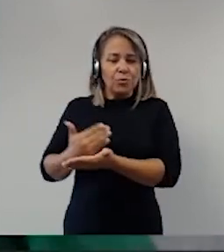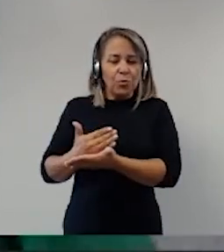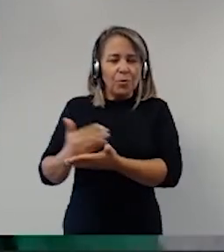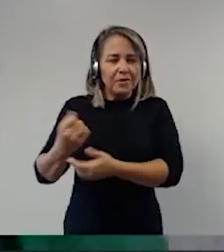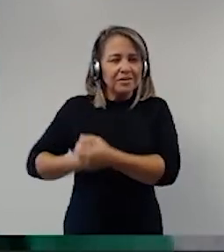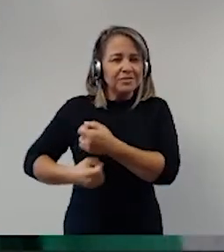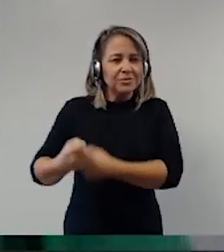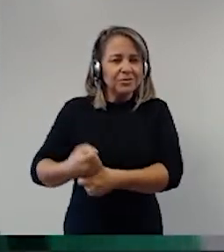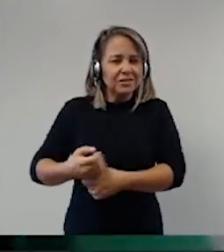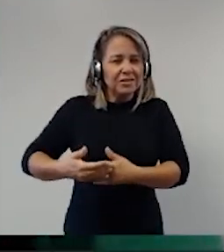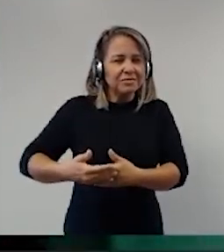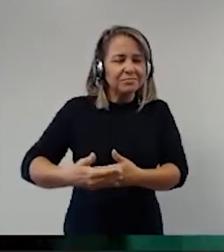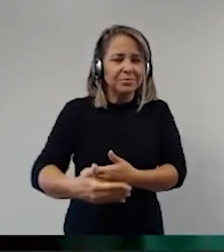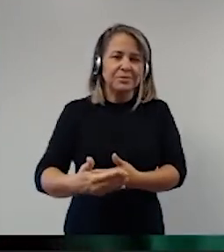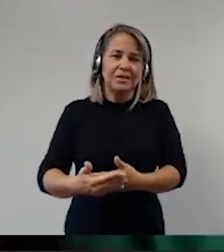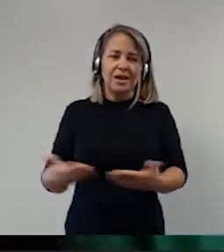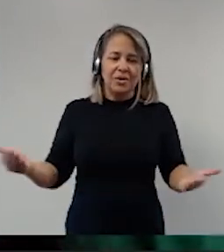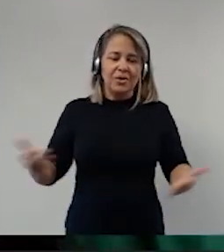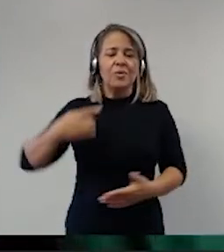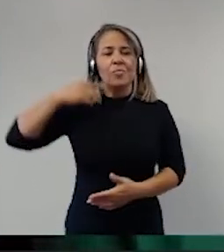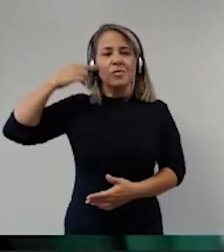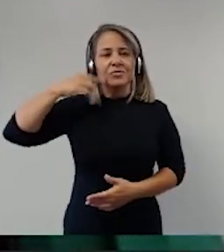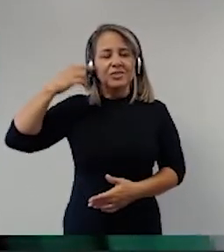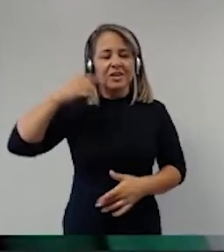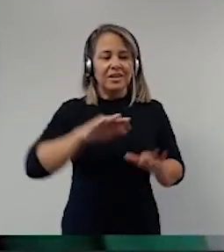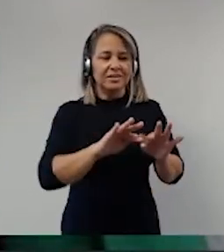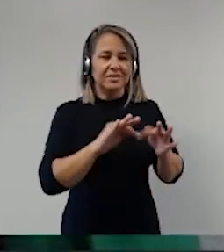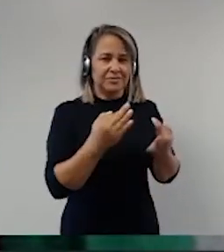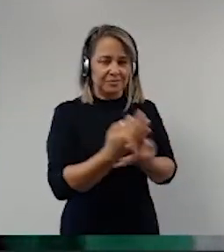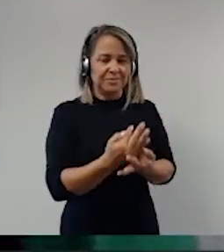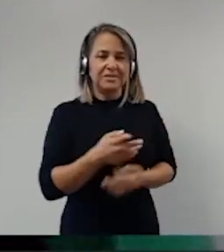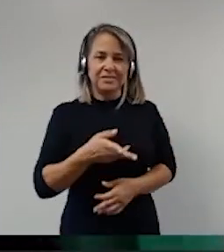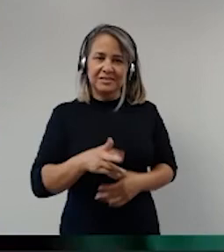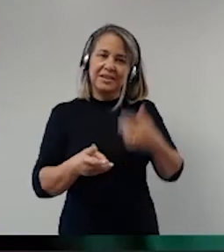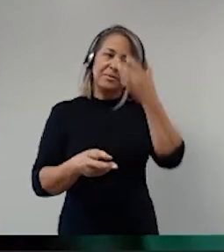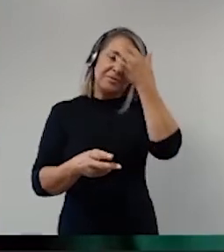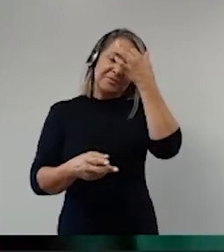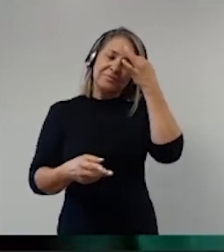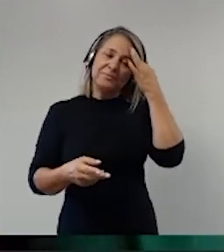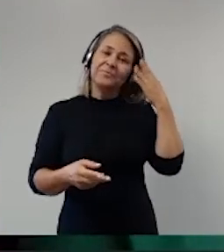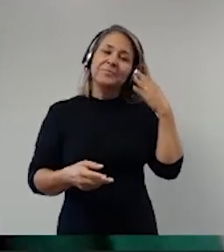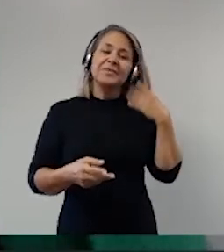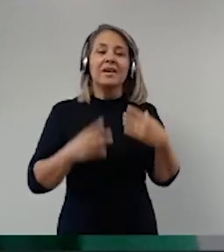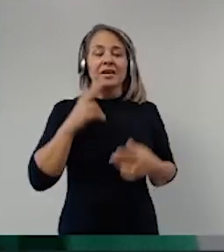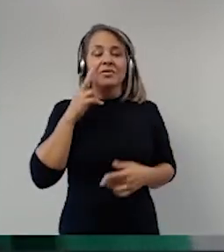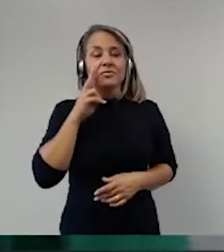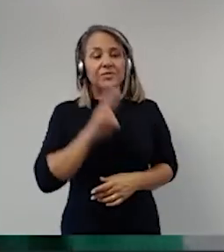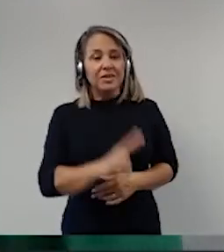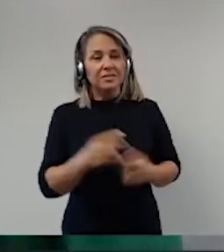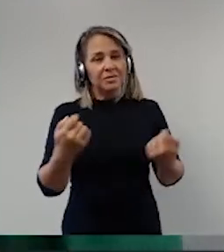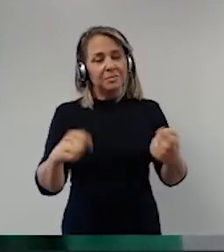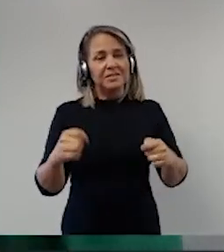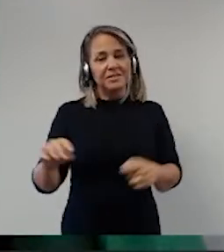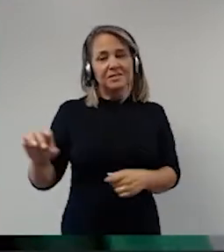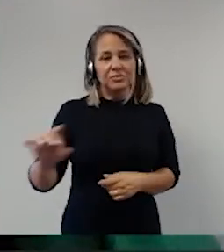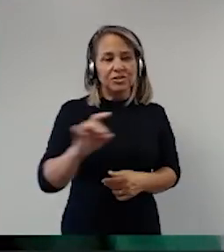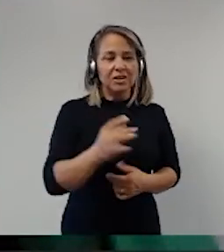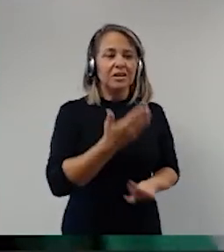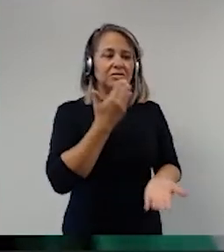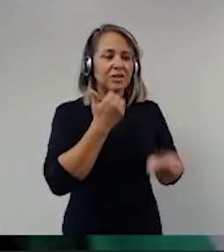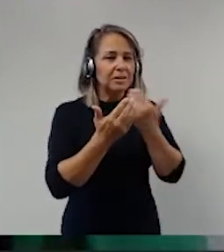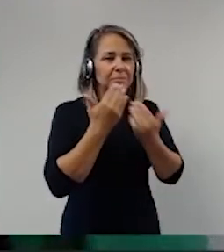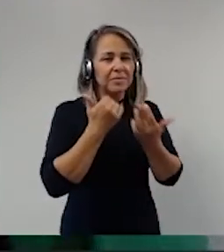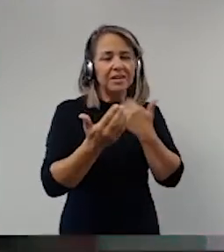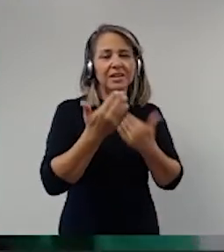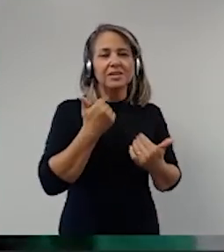diferente do mercado agora. Eu, como advogada familiarista, venho vendo a necessidade né, das revisionais de alimentos, justamente